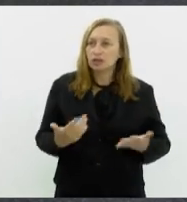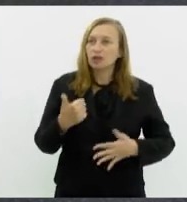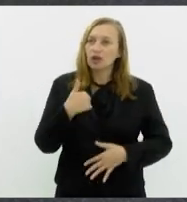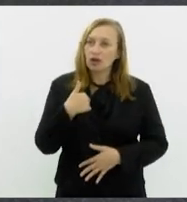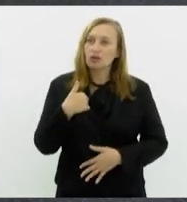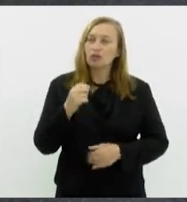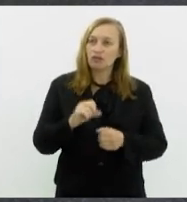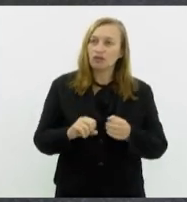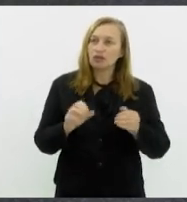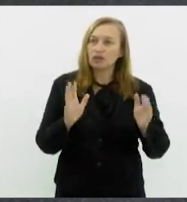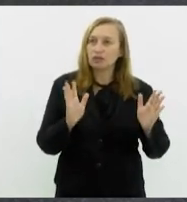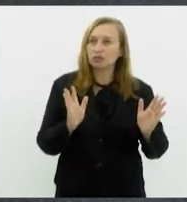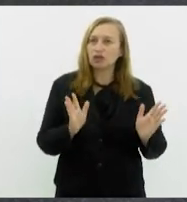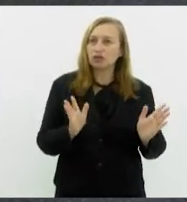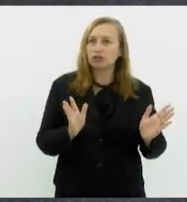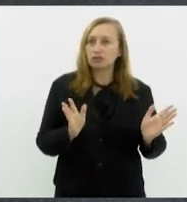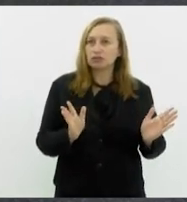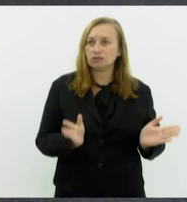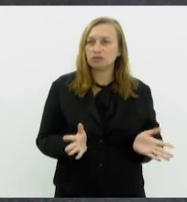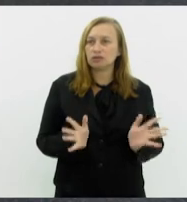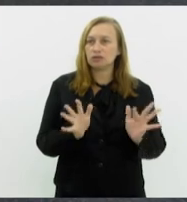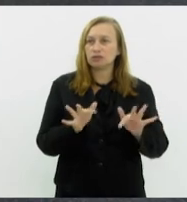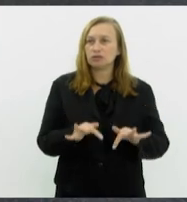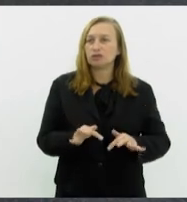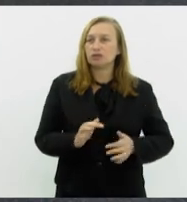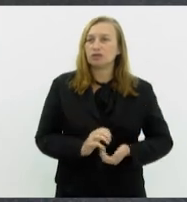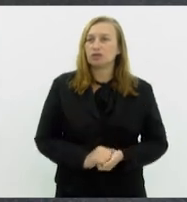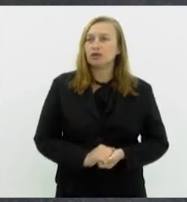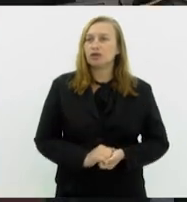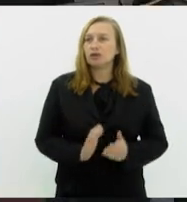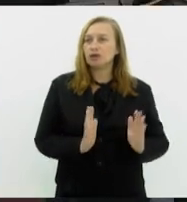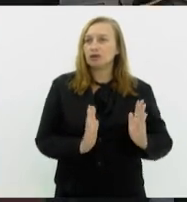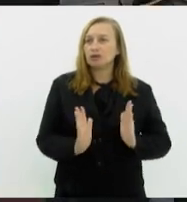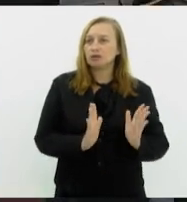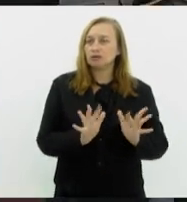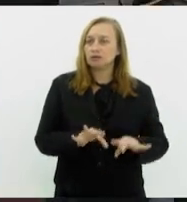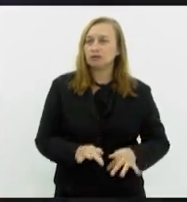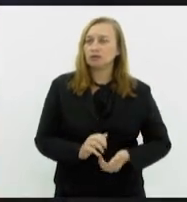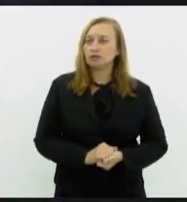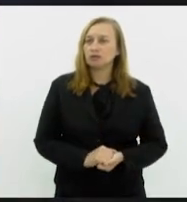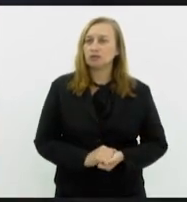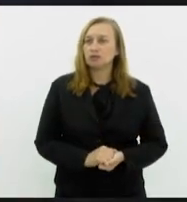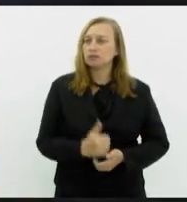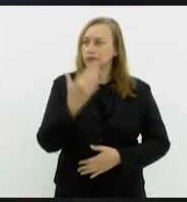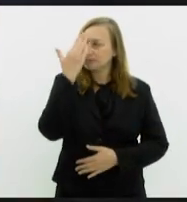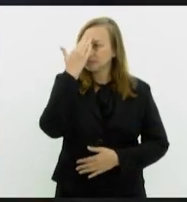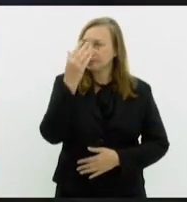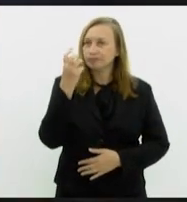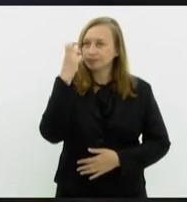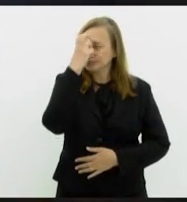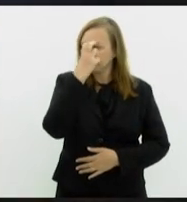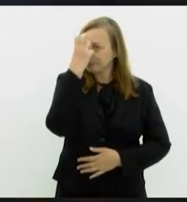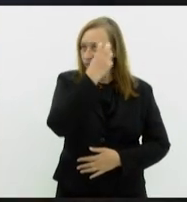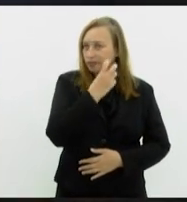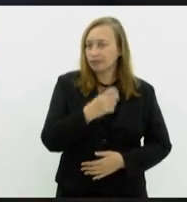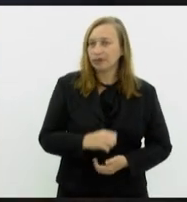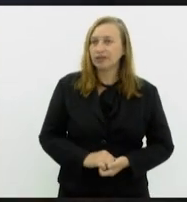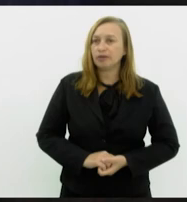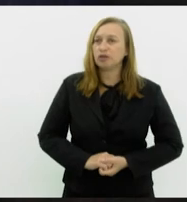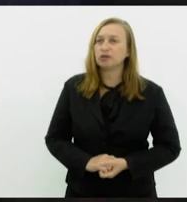fazê-lo hoje no expediente final. Obrigado, presidente. Obrigado, Verônica.